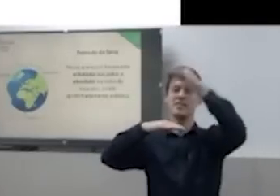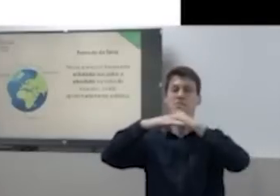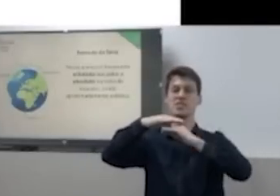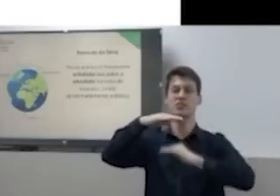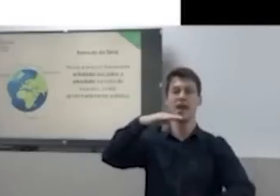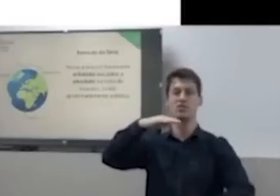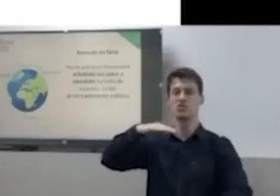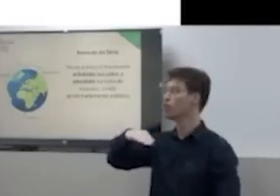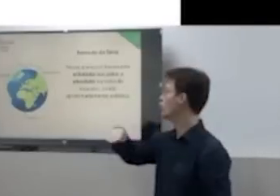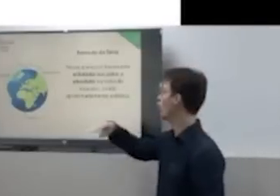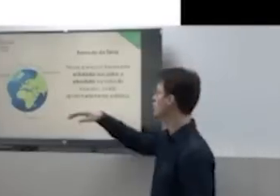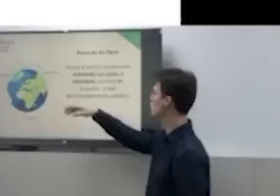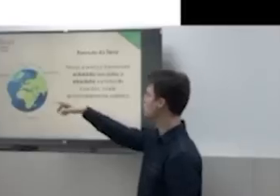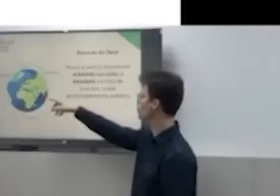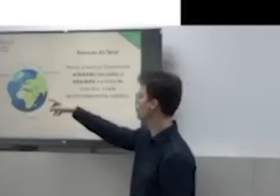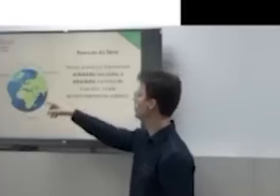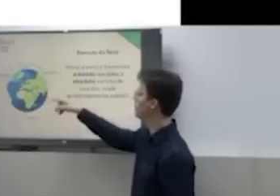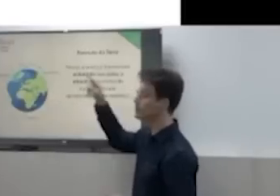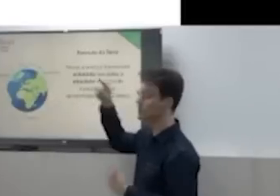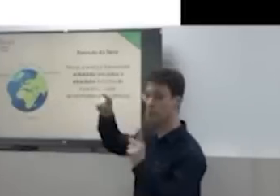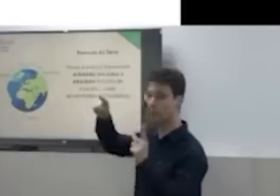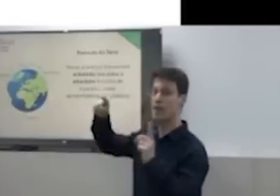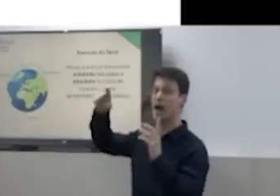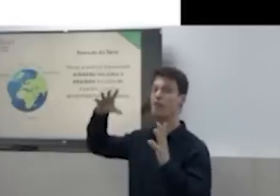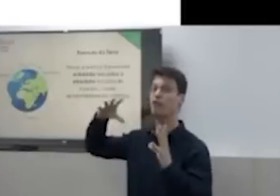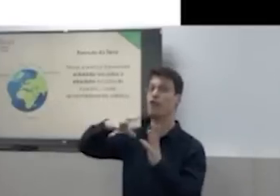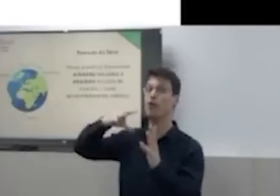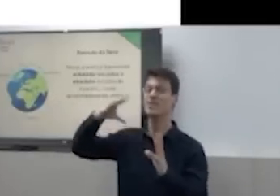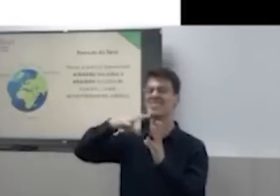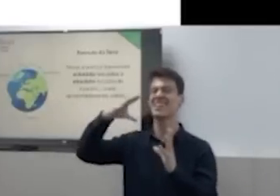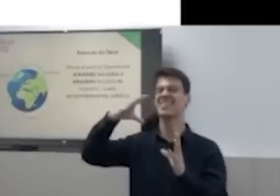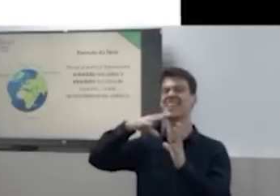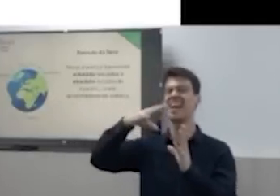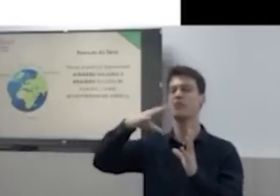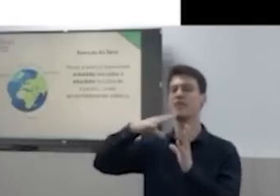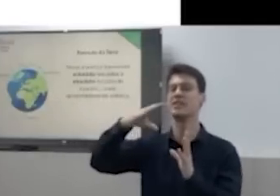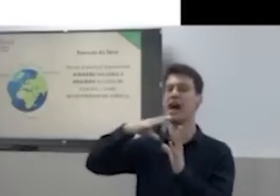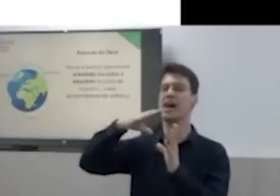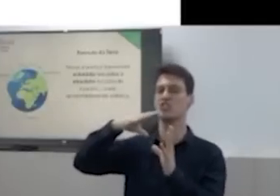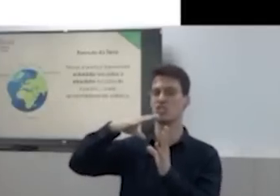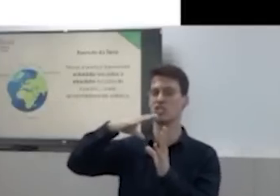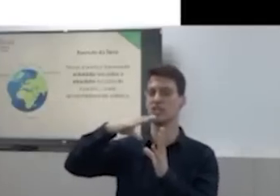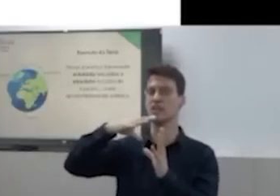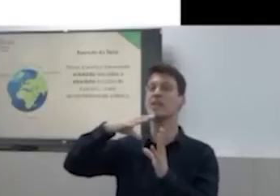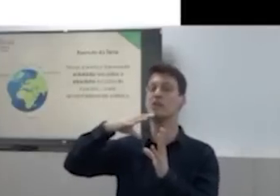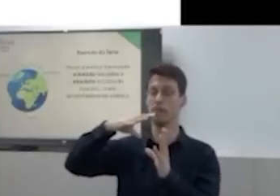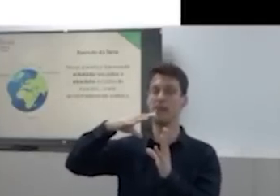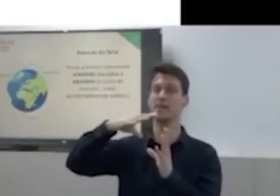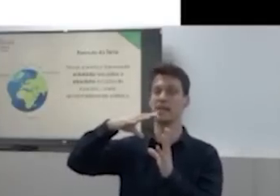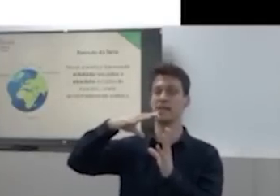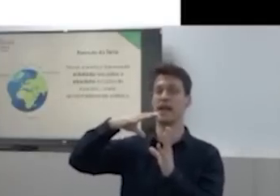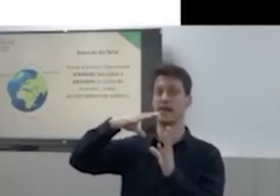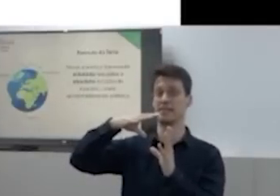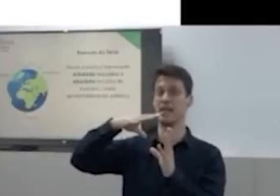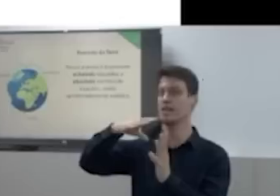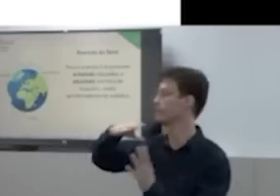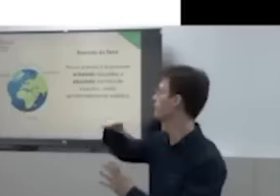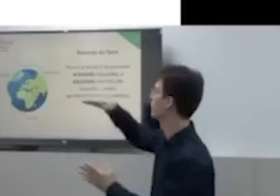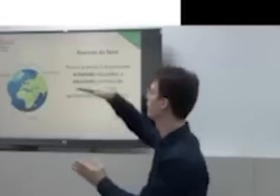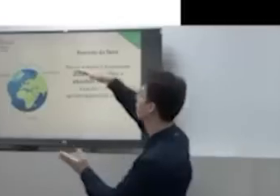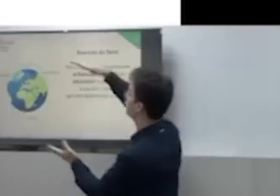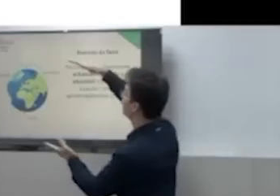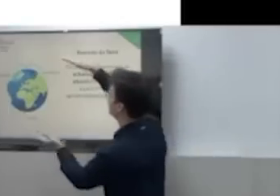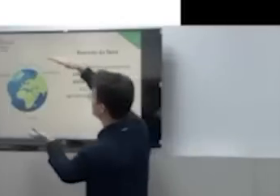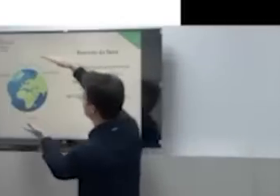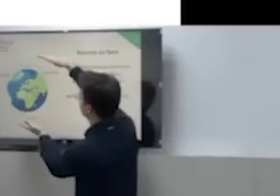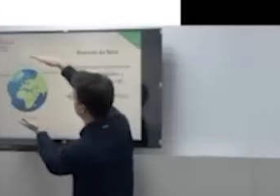sul, em dois hemisférios, norte e sul. Então, a força de gravidade que o planeta Terra